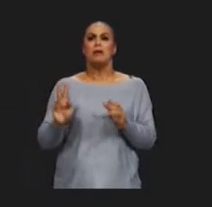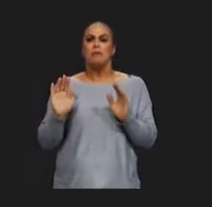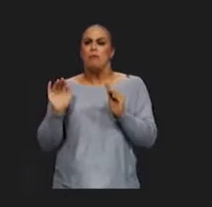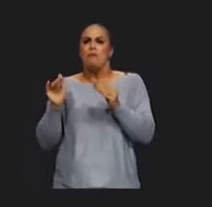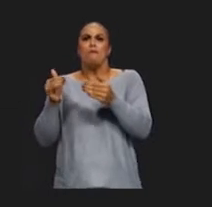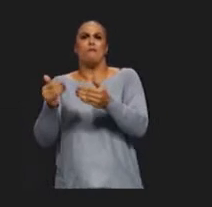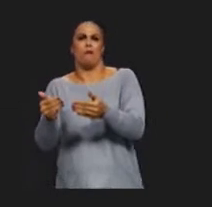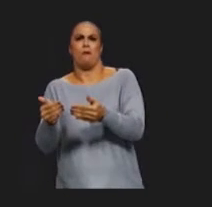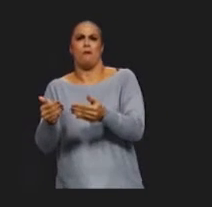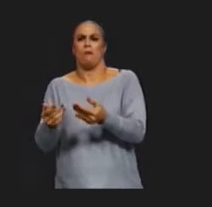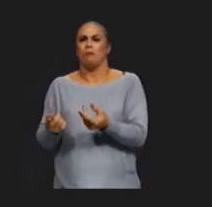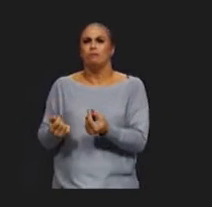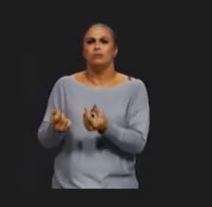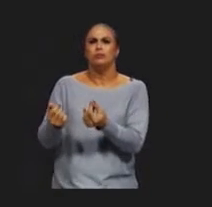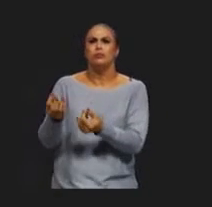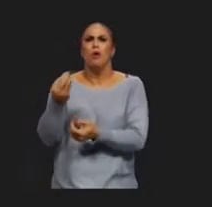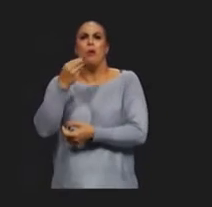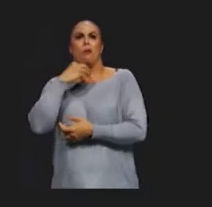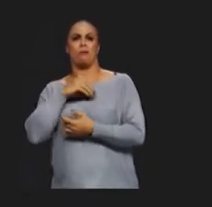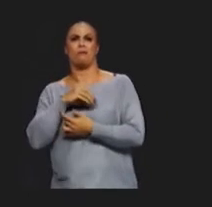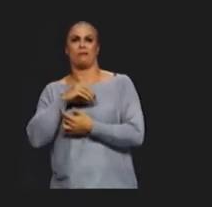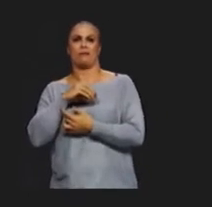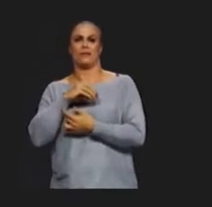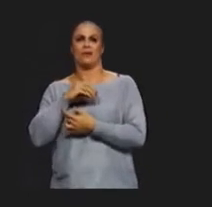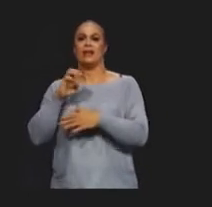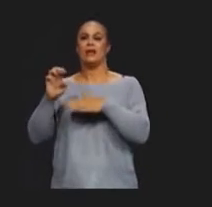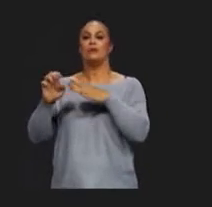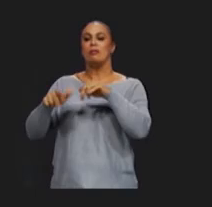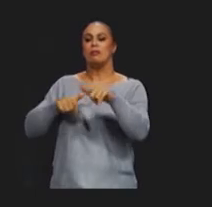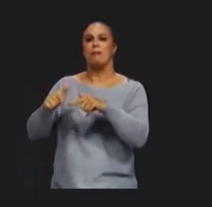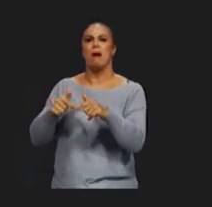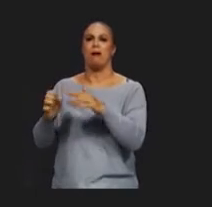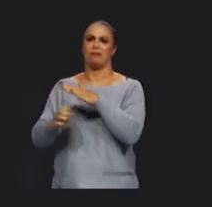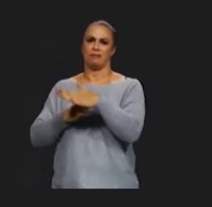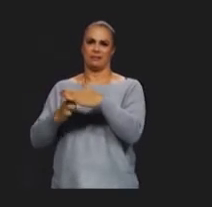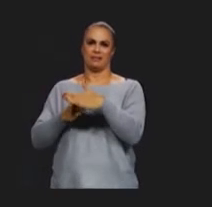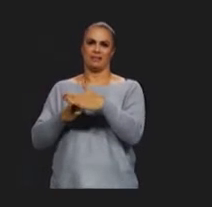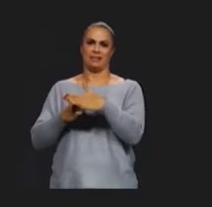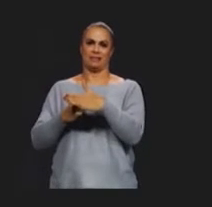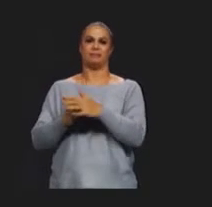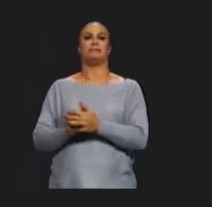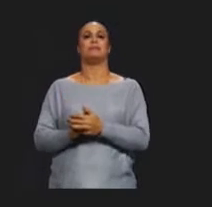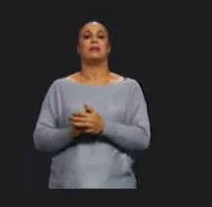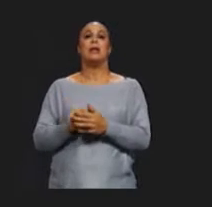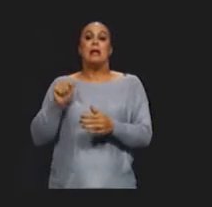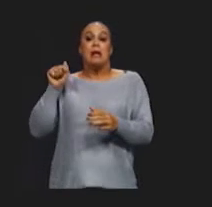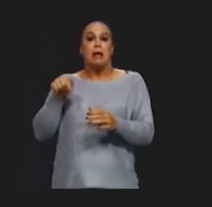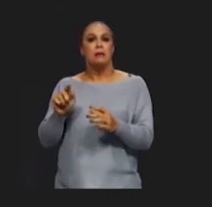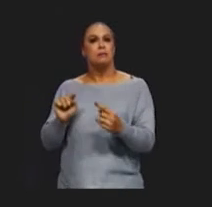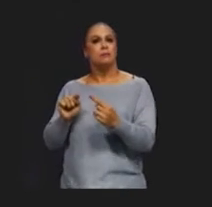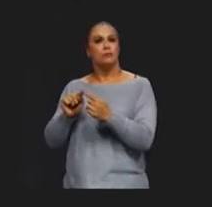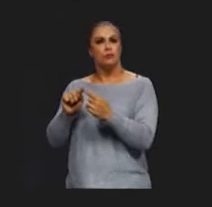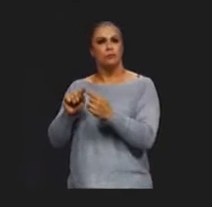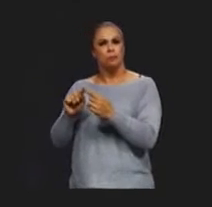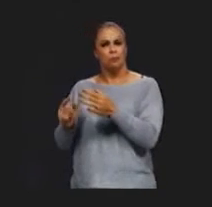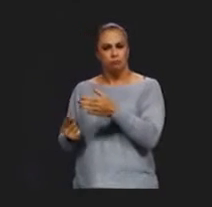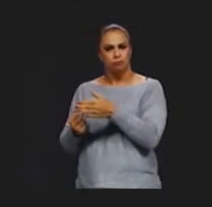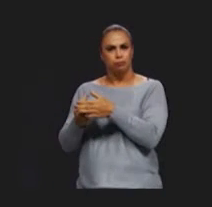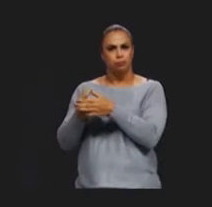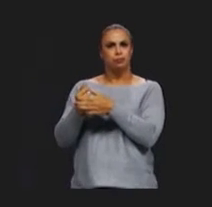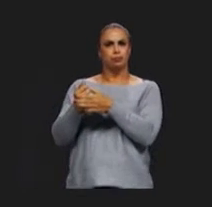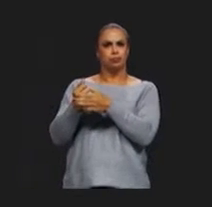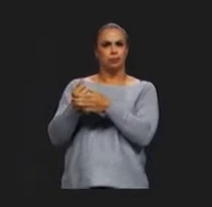nessas ações dessas empresas. Esse capitalismo, ele faz com que aquelas empresas que